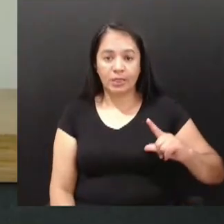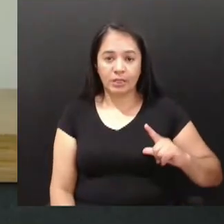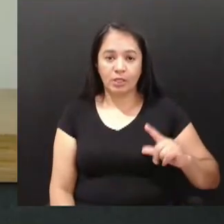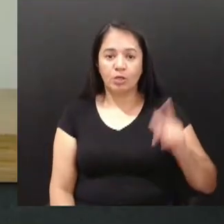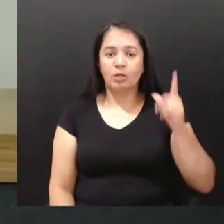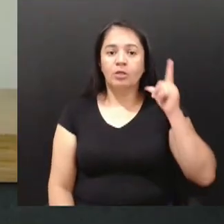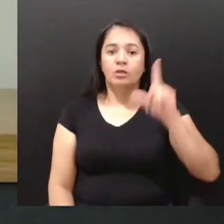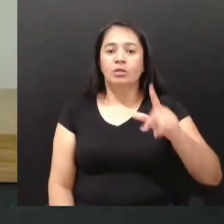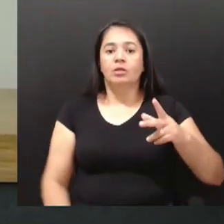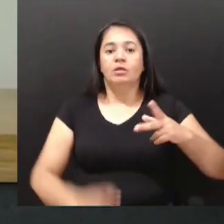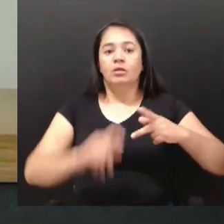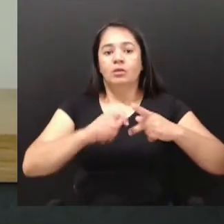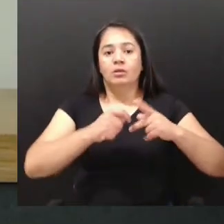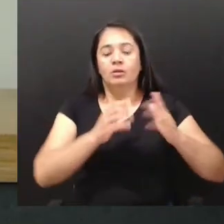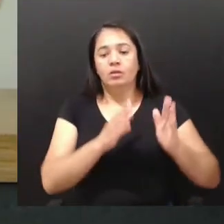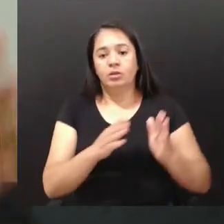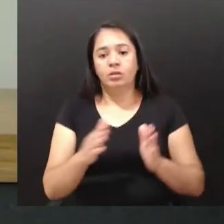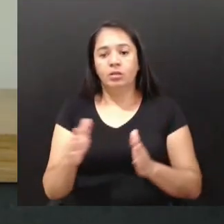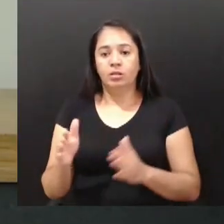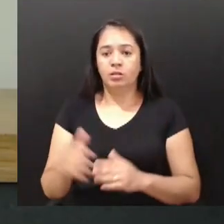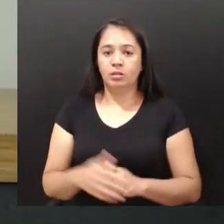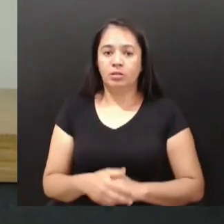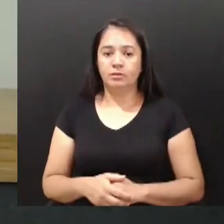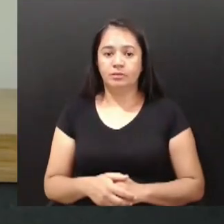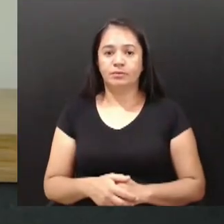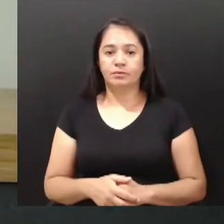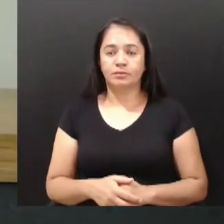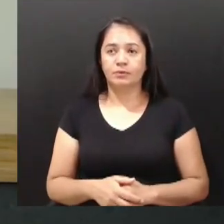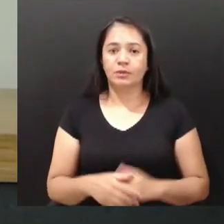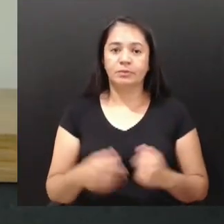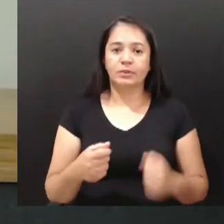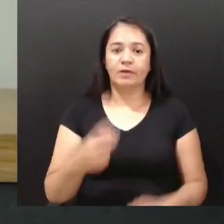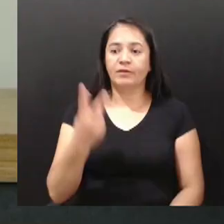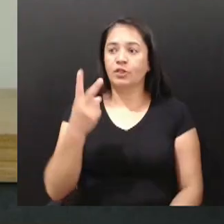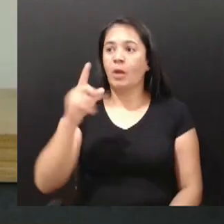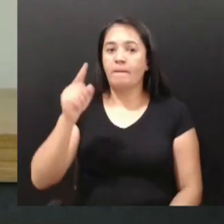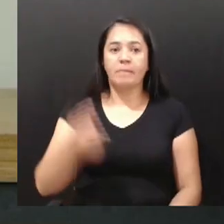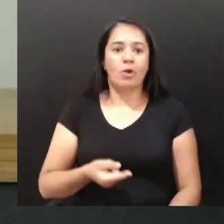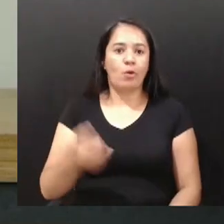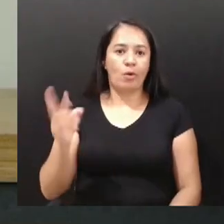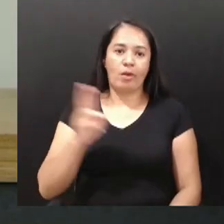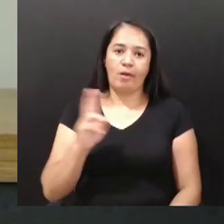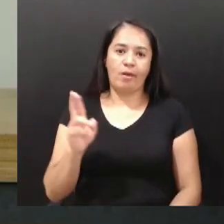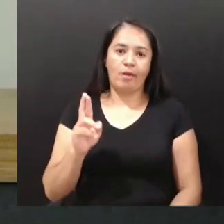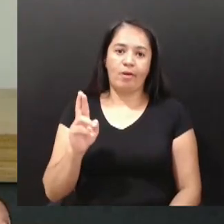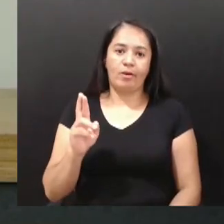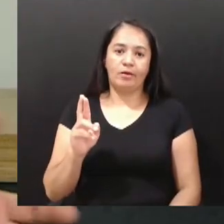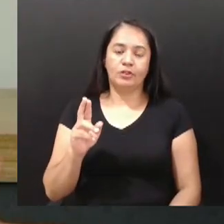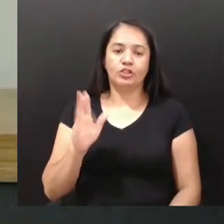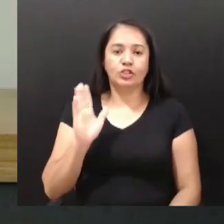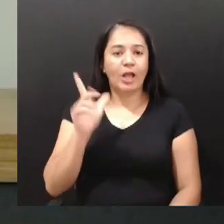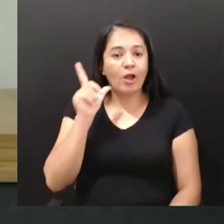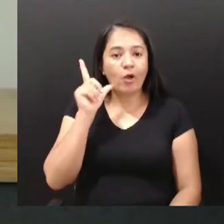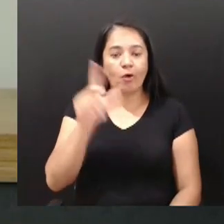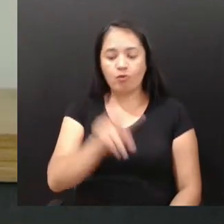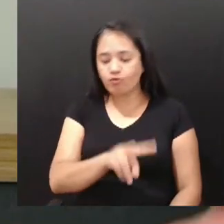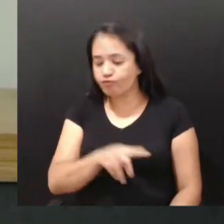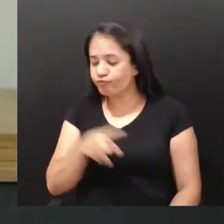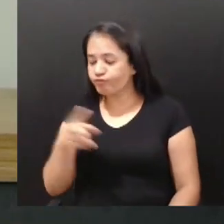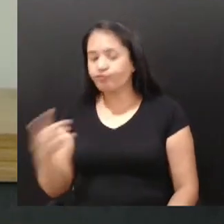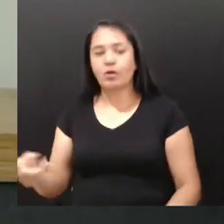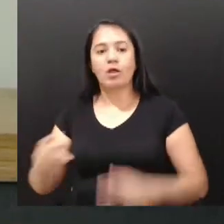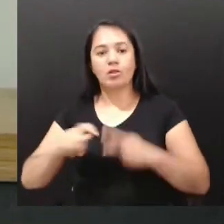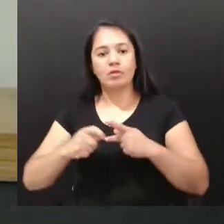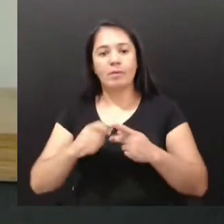prazo. Então, uma conta que você teria que pagar R$2.000 de imediato, você consegue pagar isso parcelado em 10, 12 vezes. E